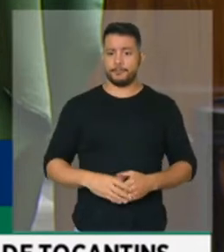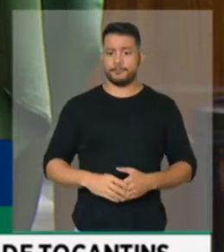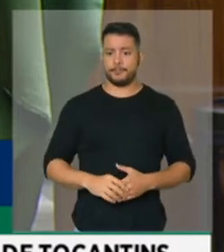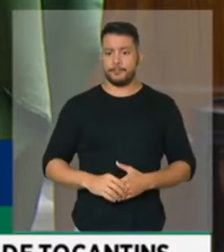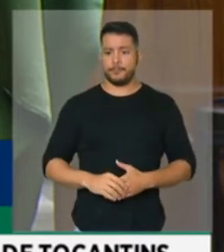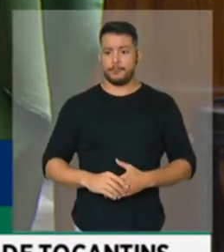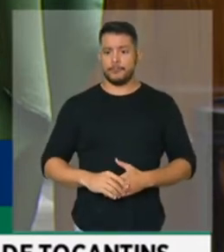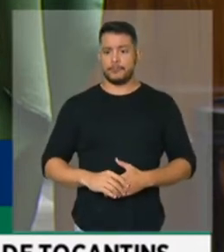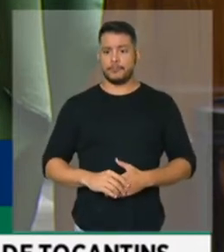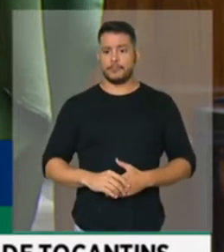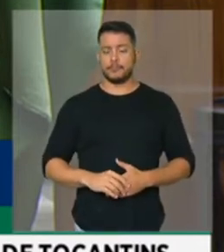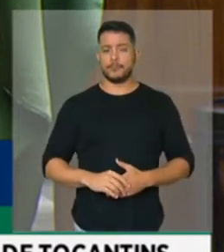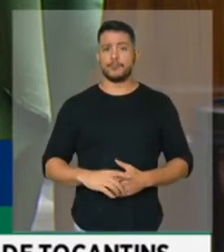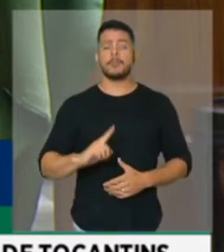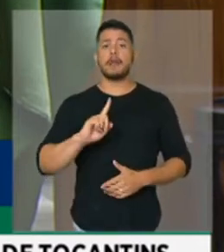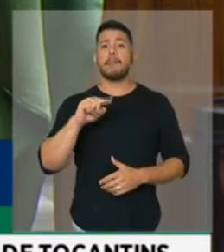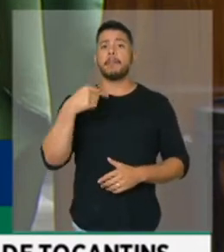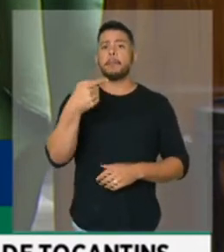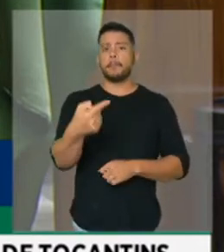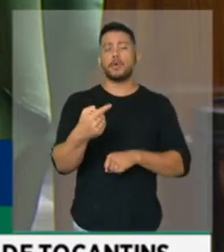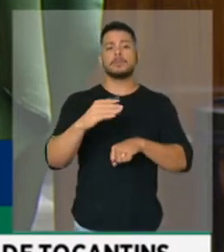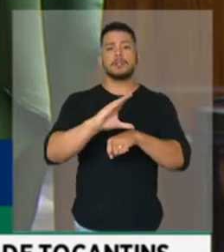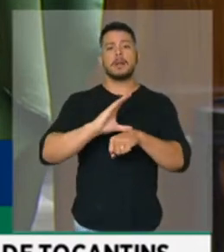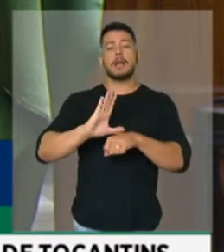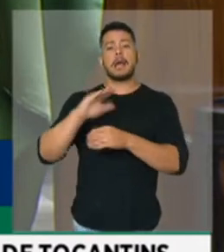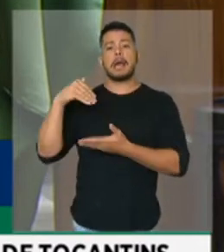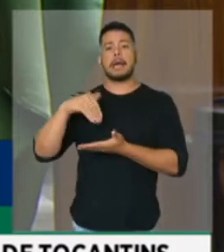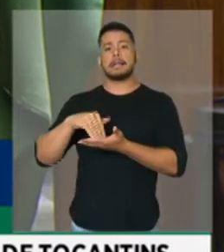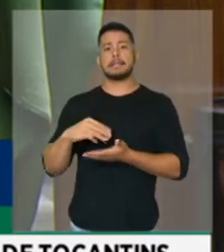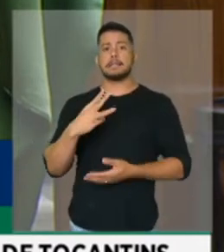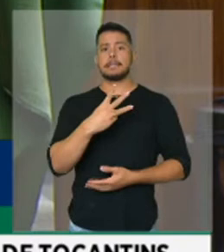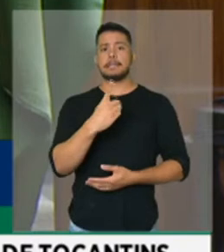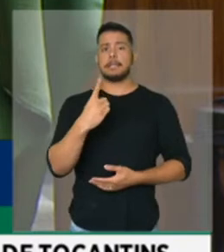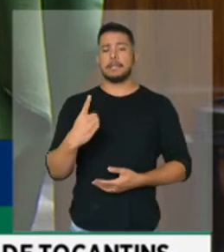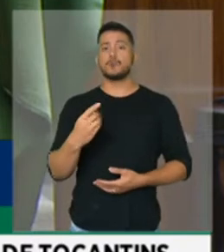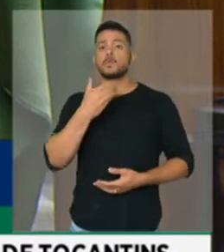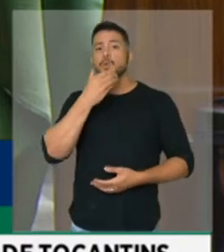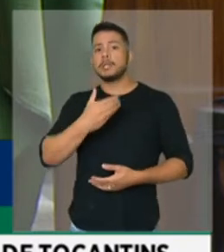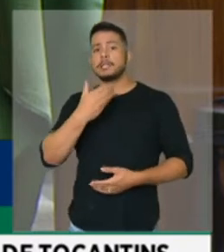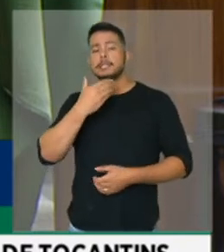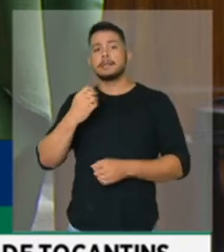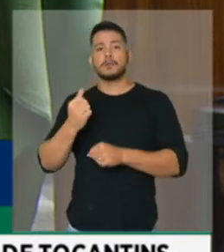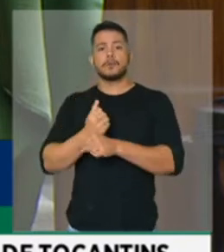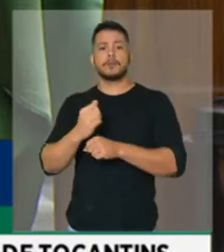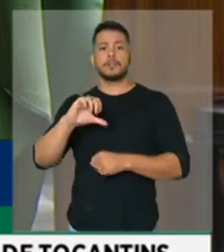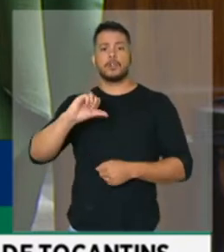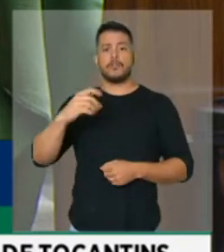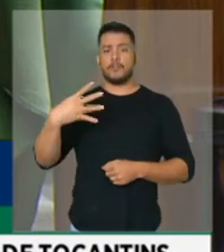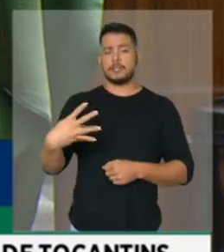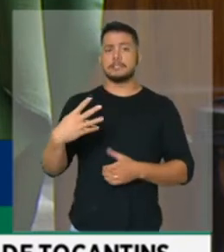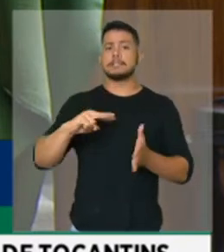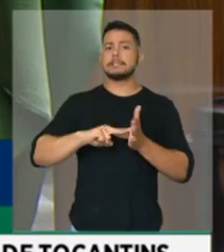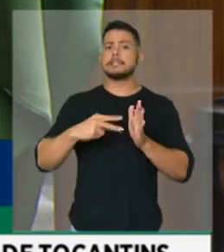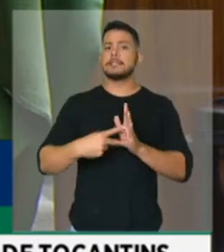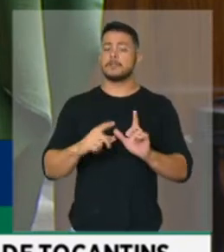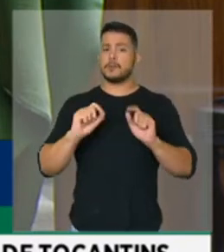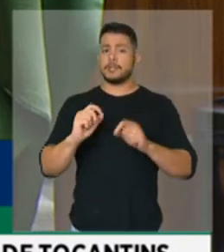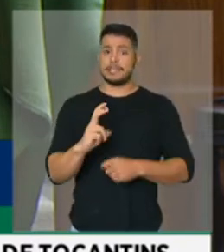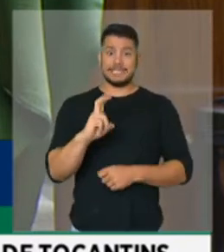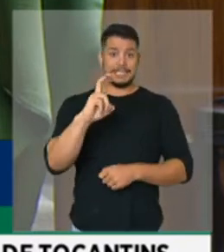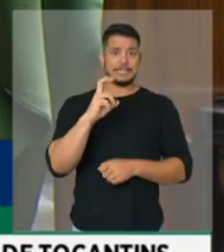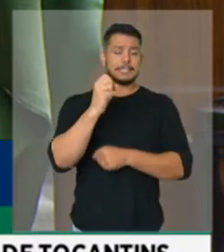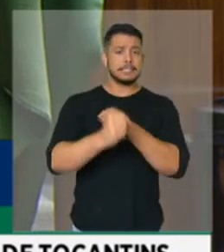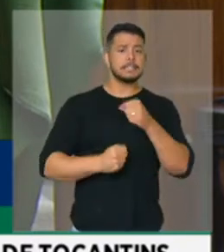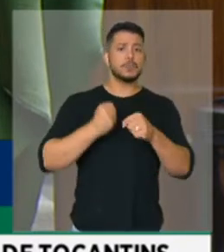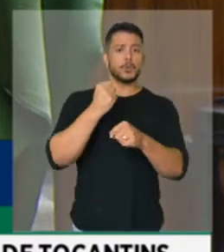do texto constitucional até 31 de dezembro de 94, que corresponde ao período de quase 5 anos após